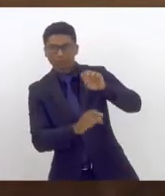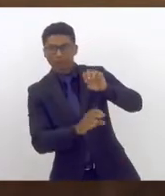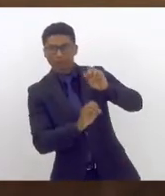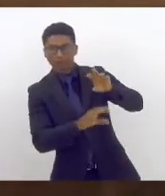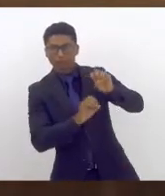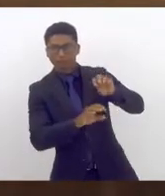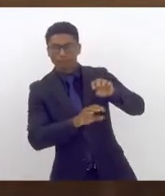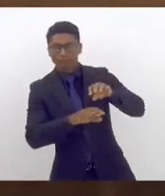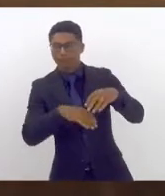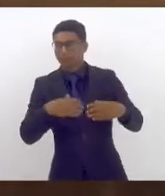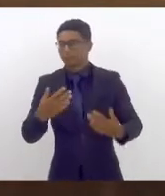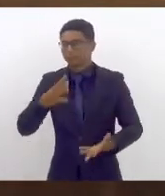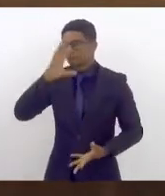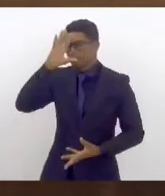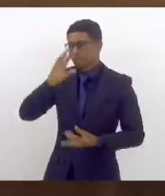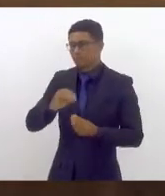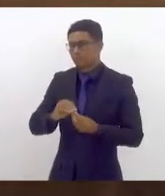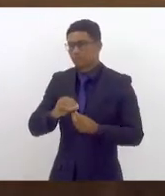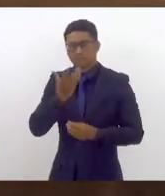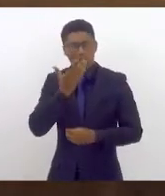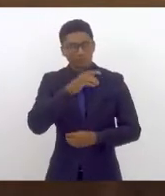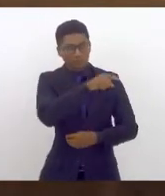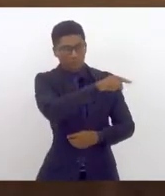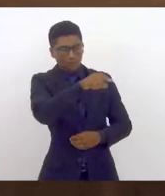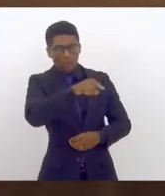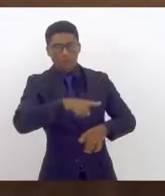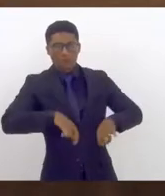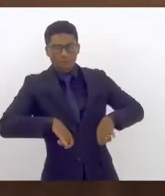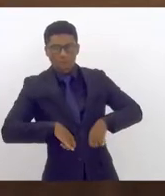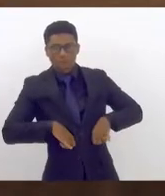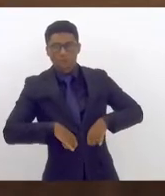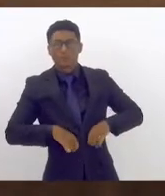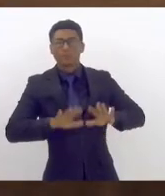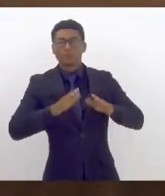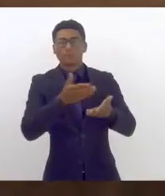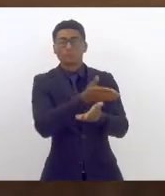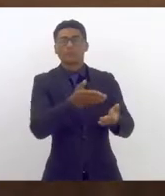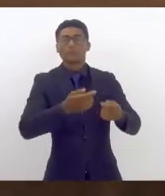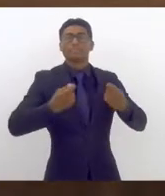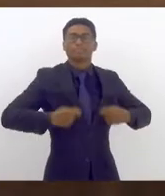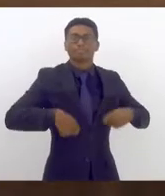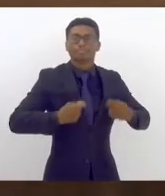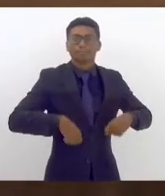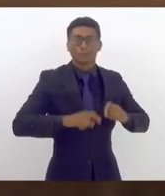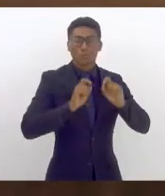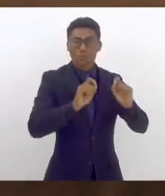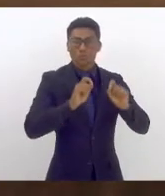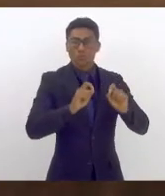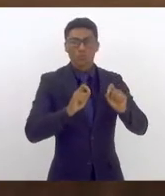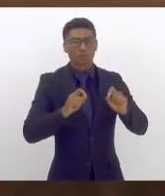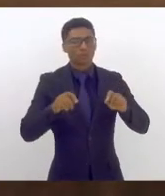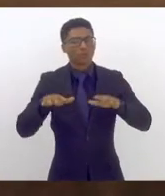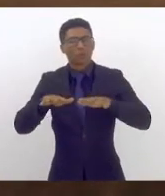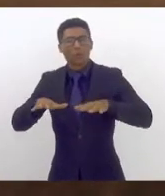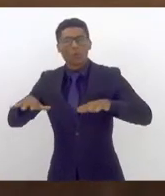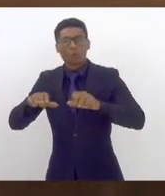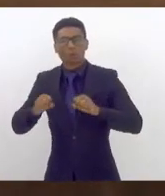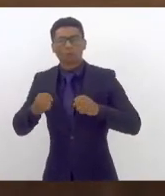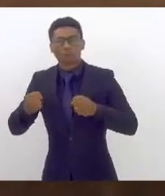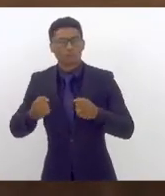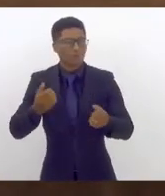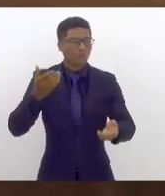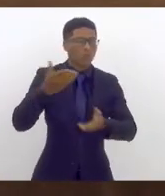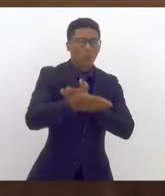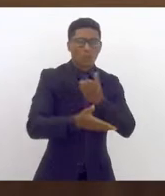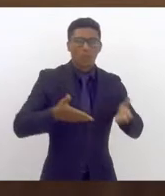é sobre crianças e vulnerabilidade mas a necessidade que as nossas crianças sejam um cuidado coletivo que se amplie